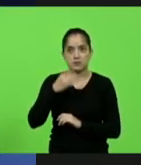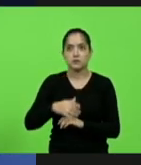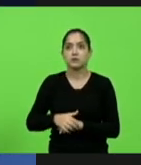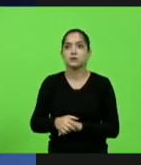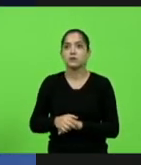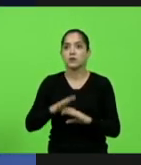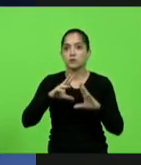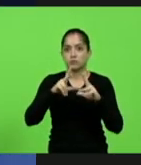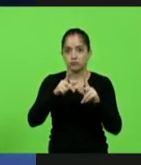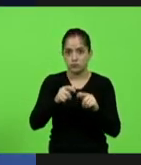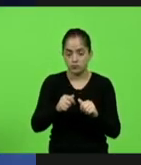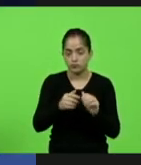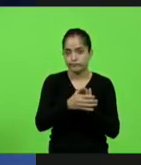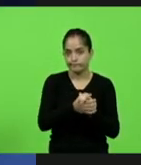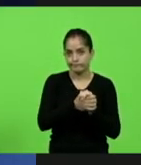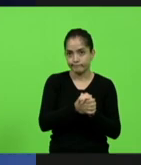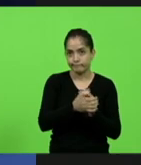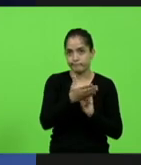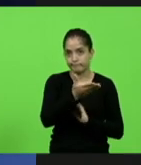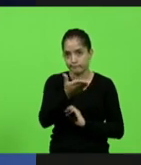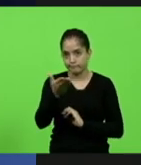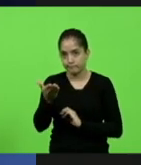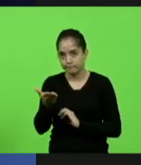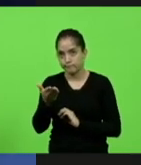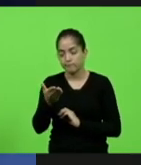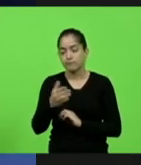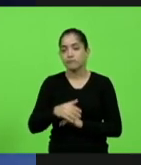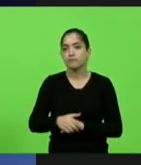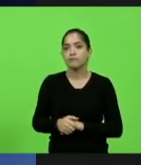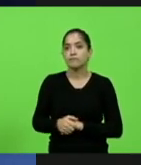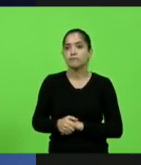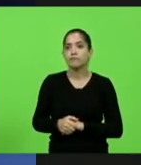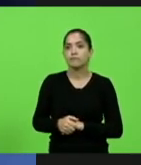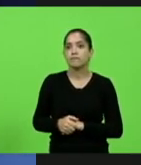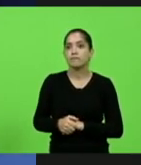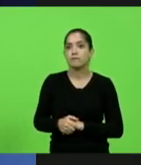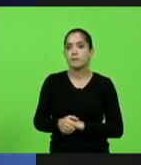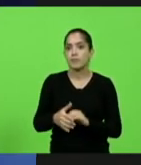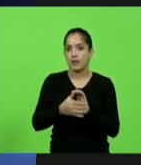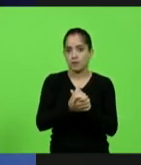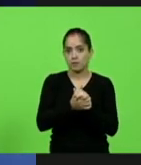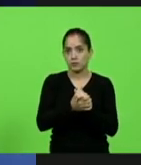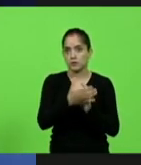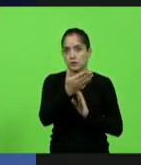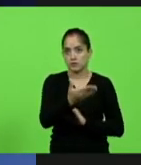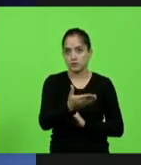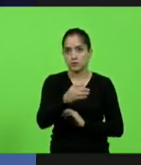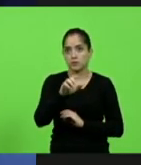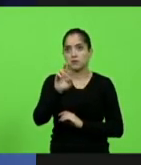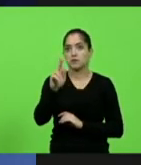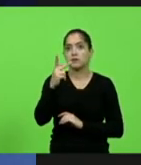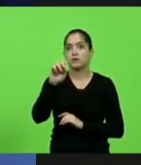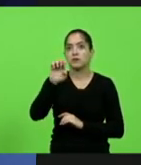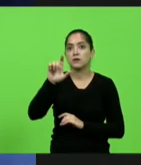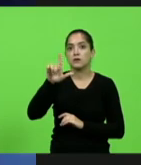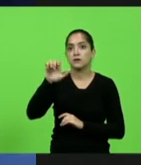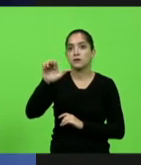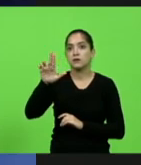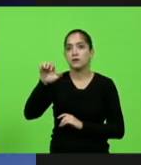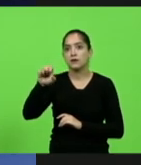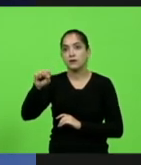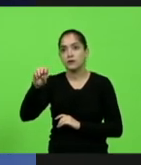demais deputados. Cumprimentar aqui o nosso companheiro Heleno, cumprimento todas as